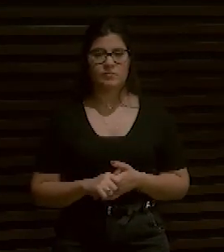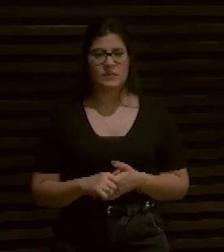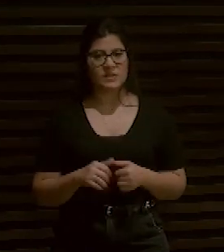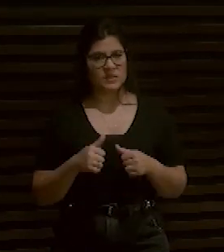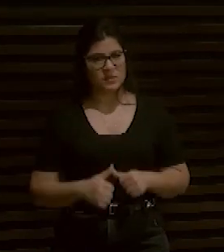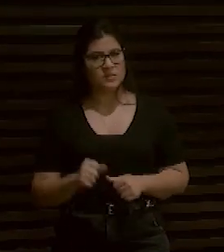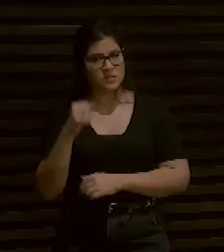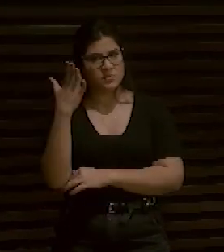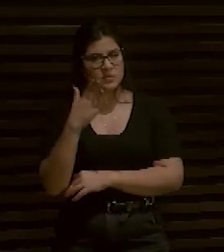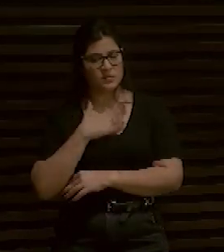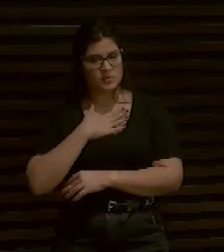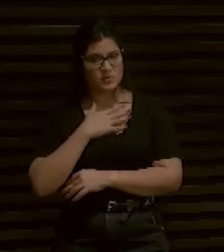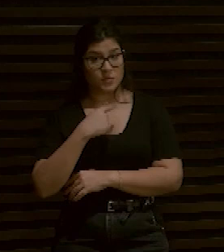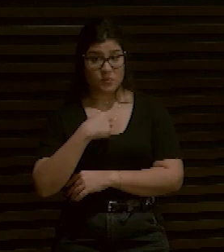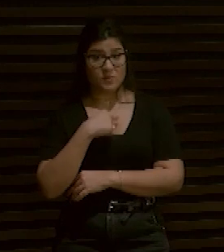comigo, com você?